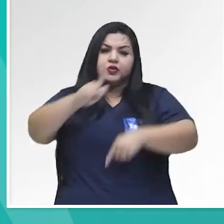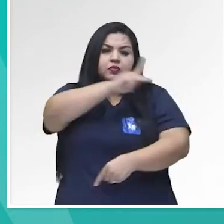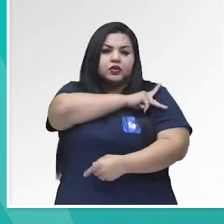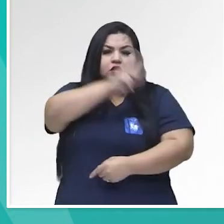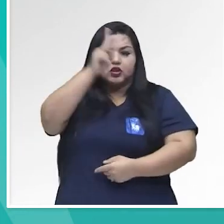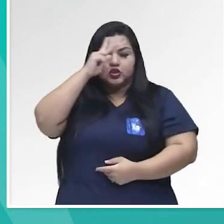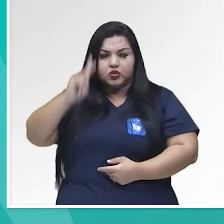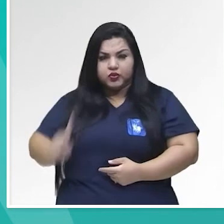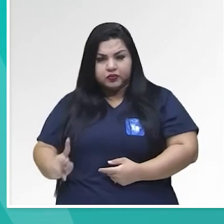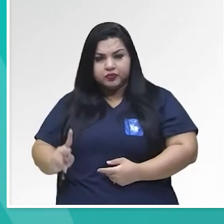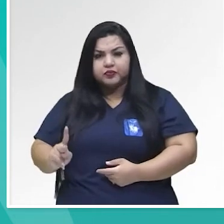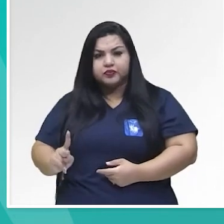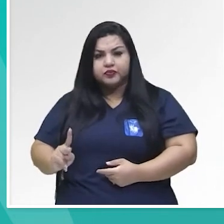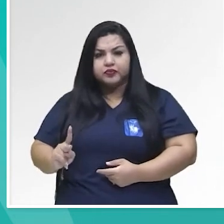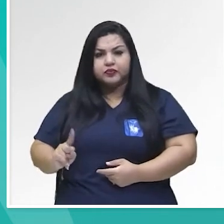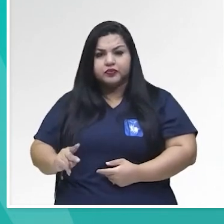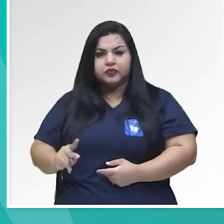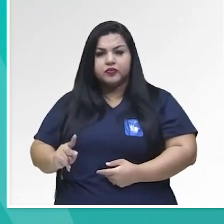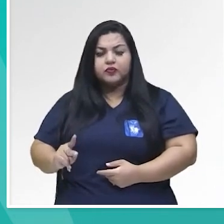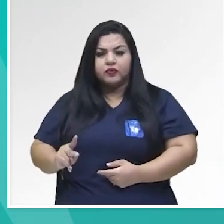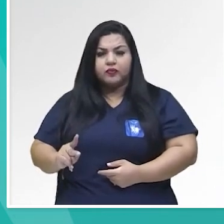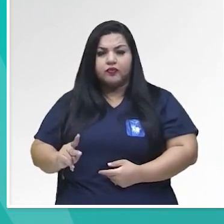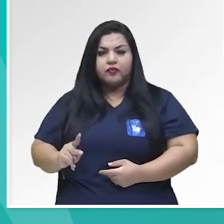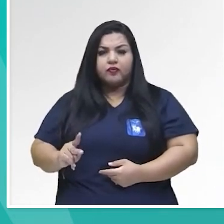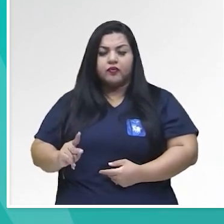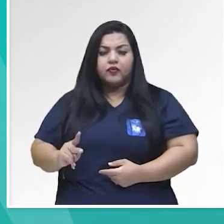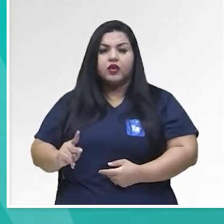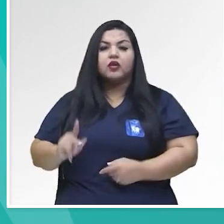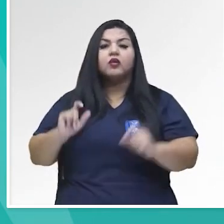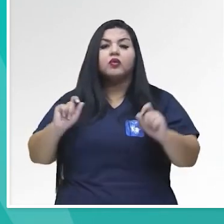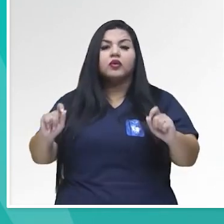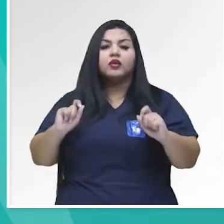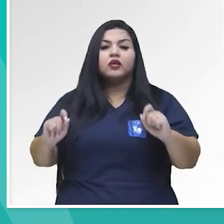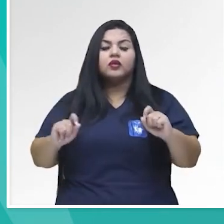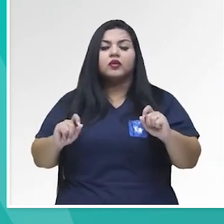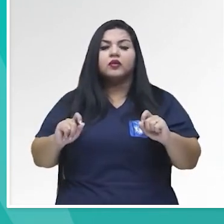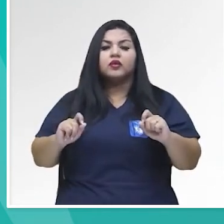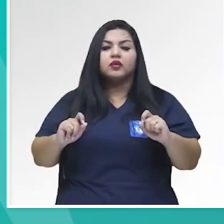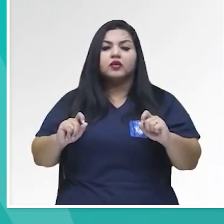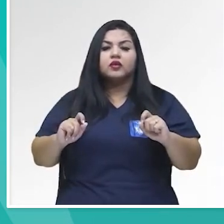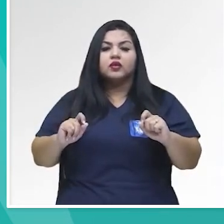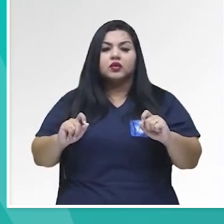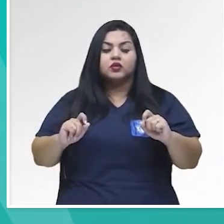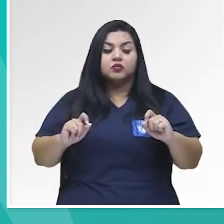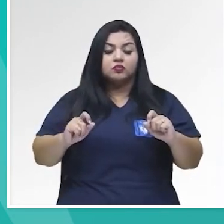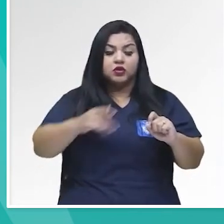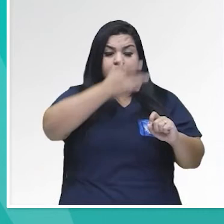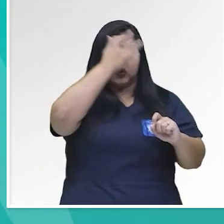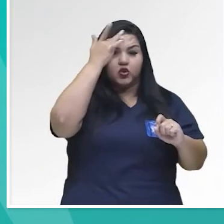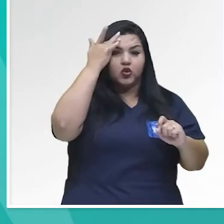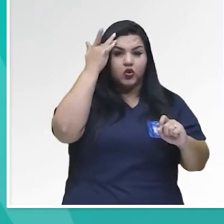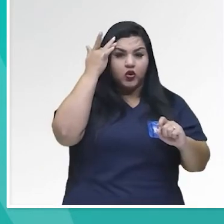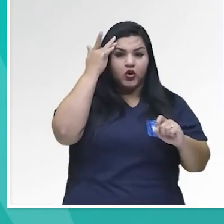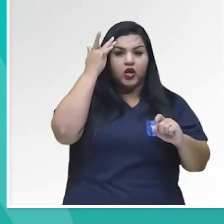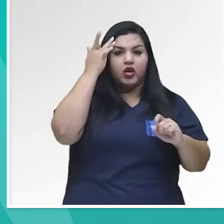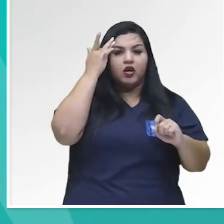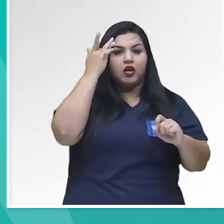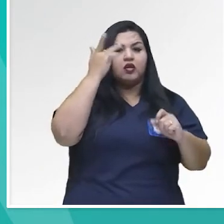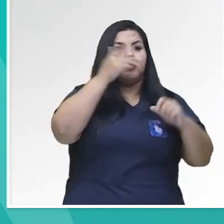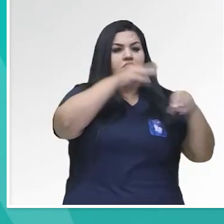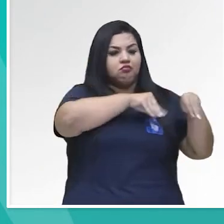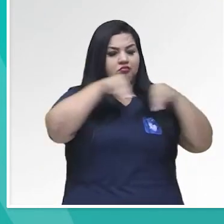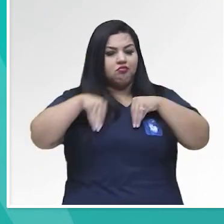né? E para que ele saísse desse nomandismo para o sedentarismo, o ser humano ele teve